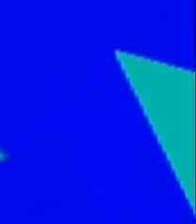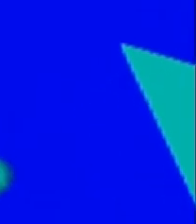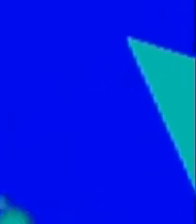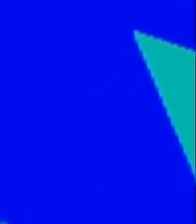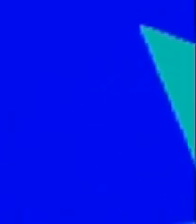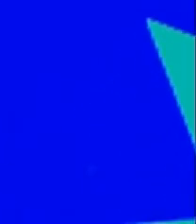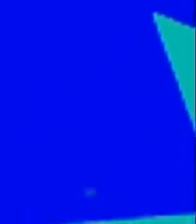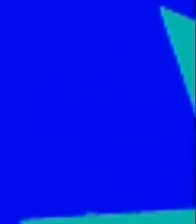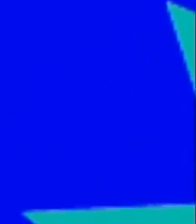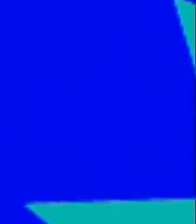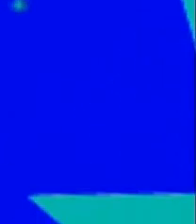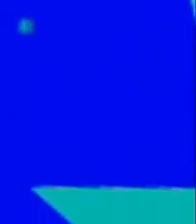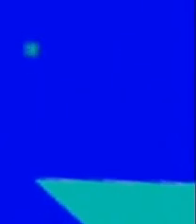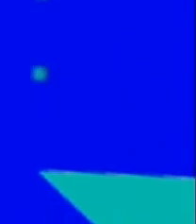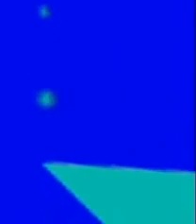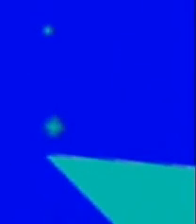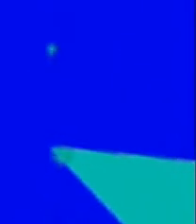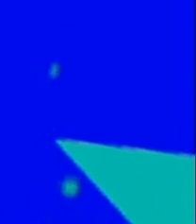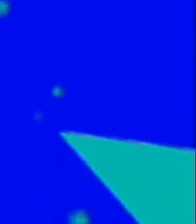Quinteto Caxangá.